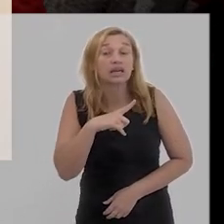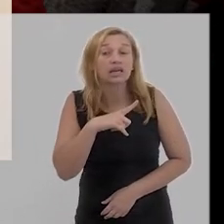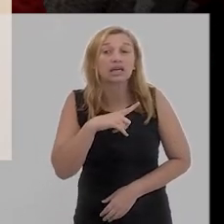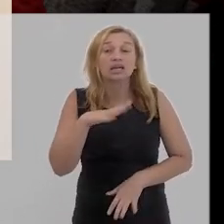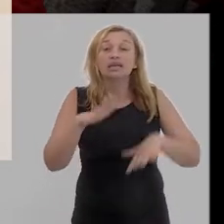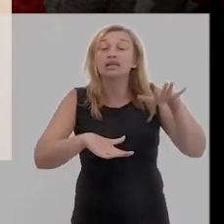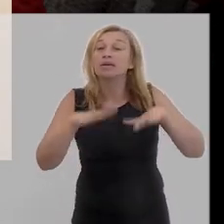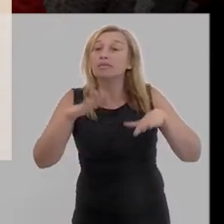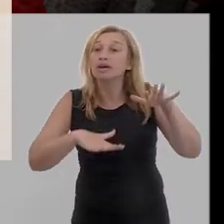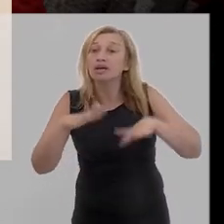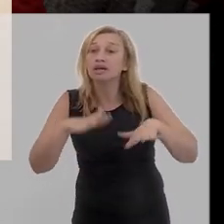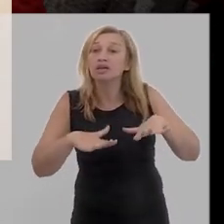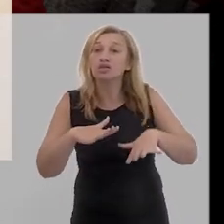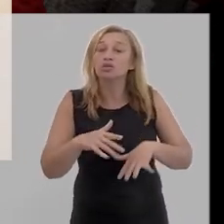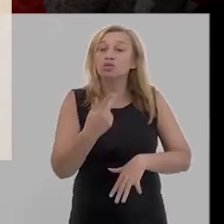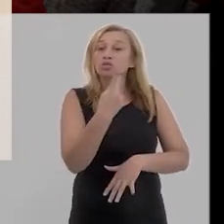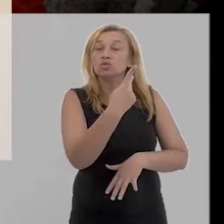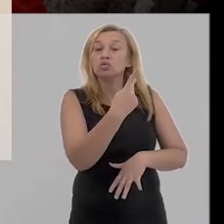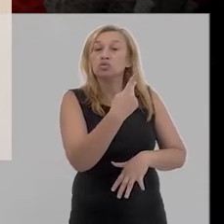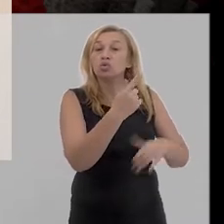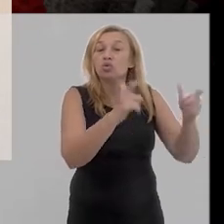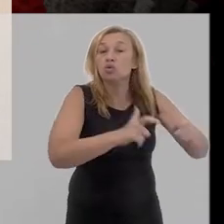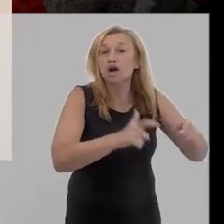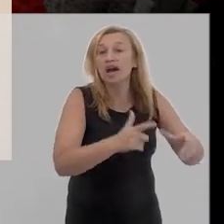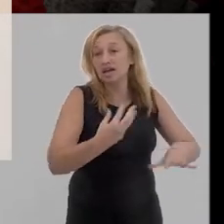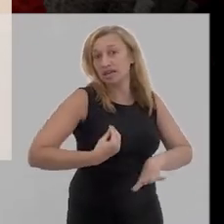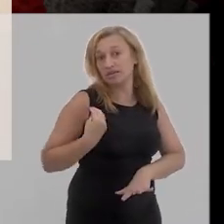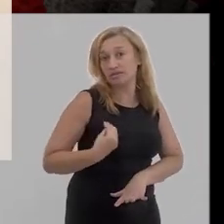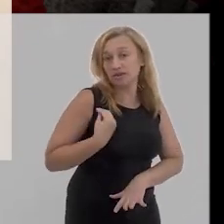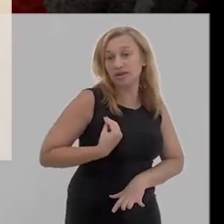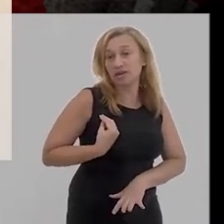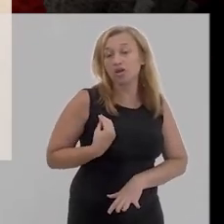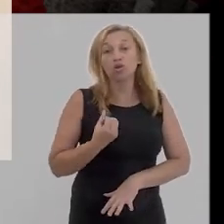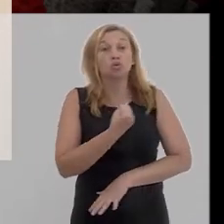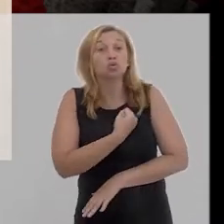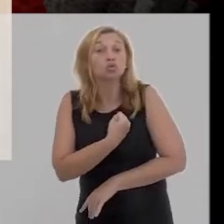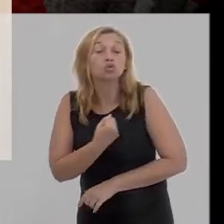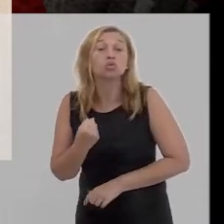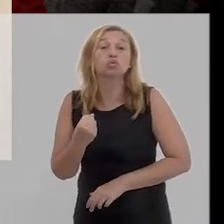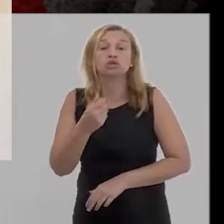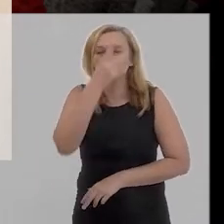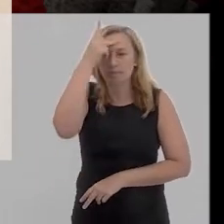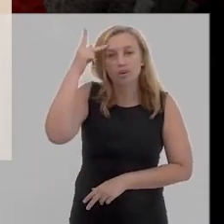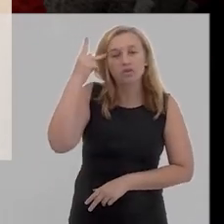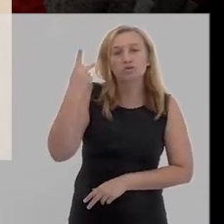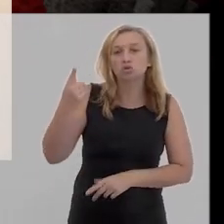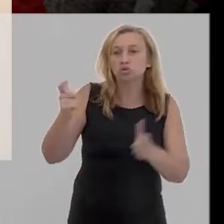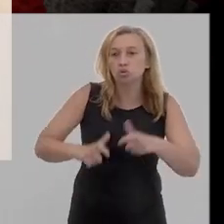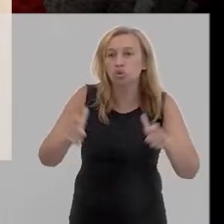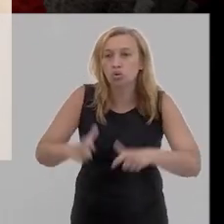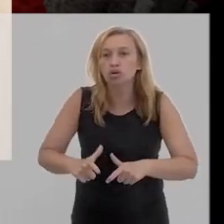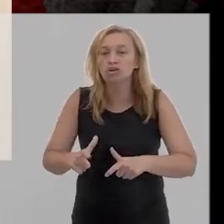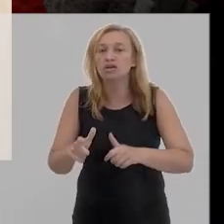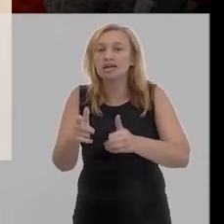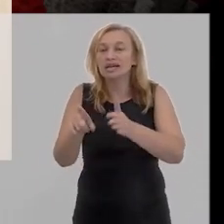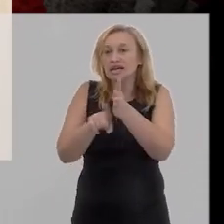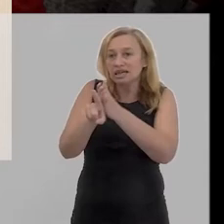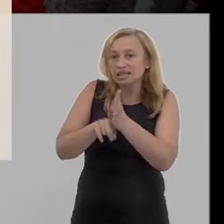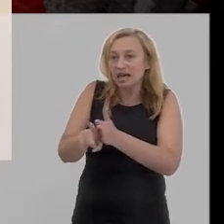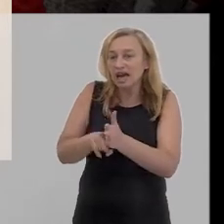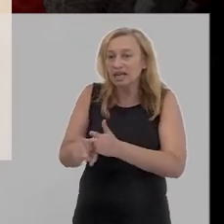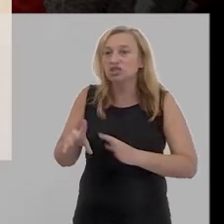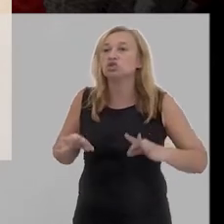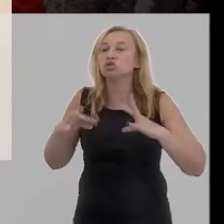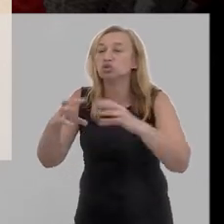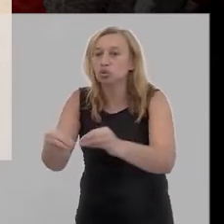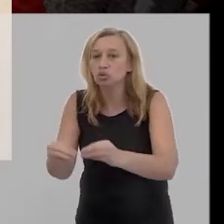têm, variam de acordo com a sua região, de acordo com a sua população, com as análises epidemiológicas que